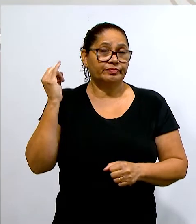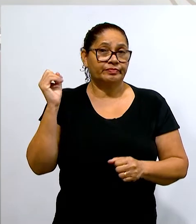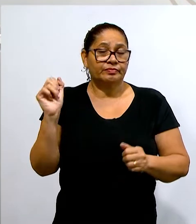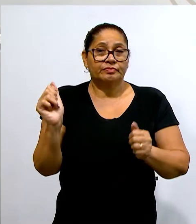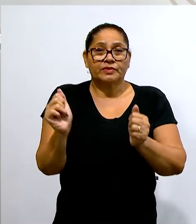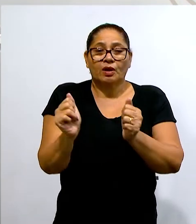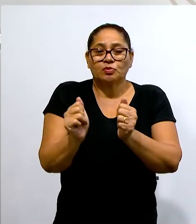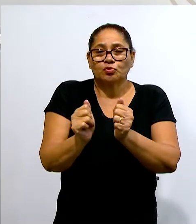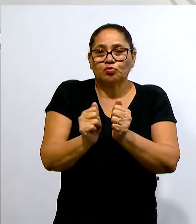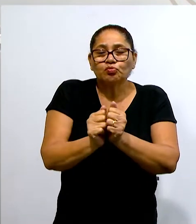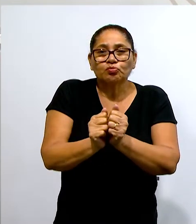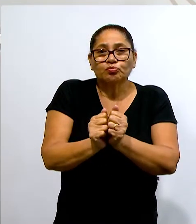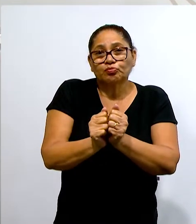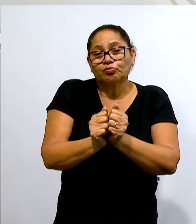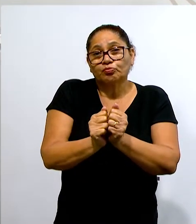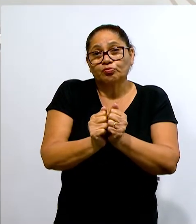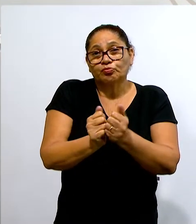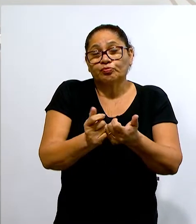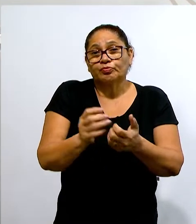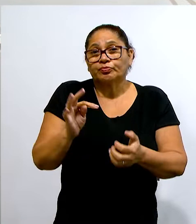desse modelo teórico